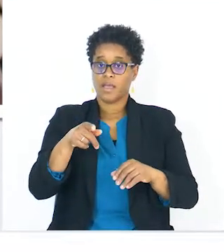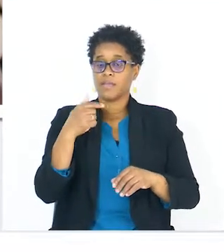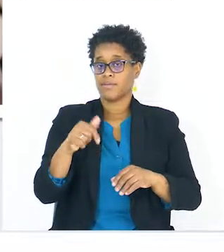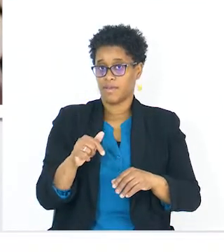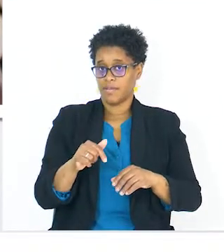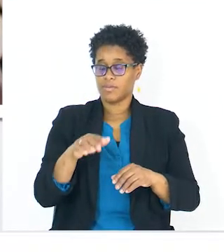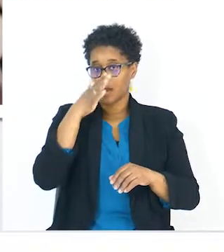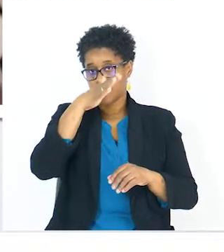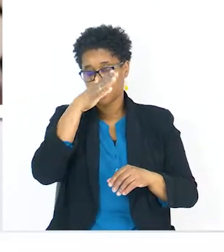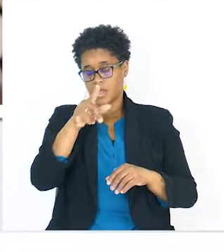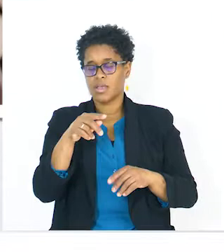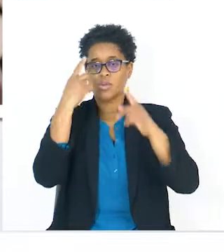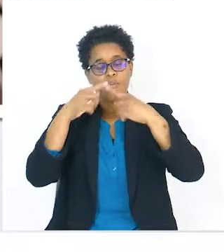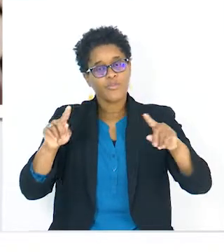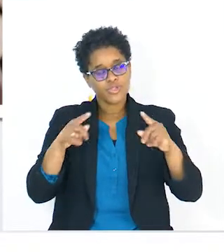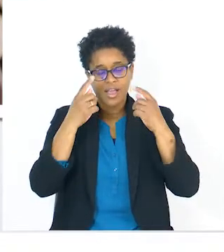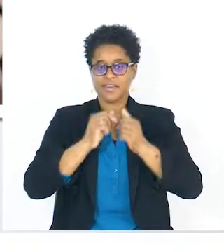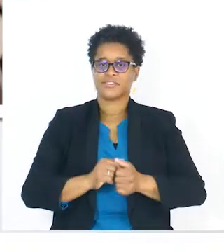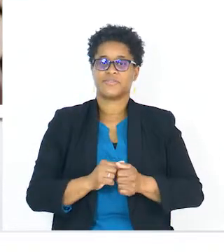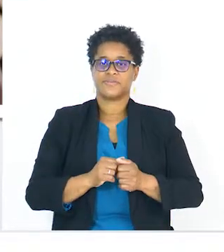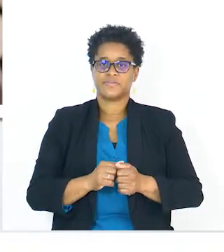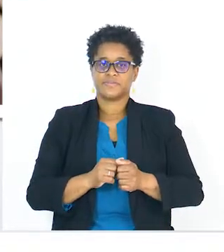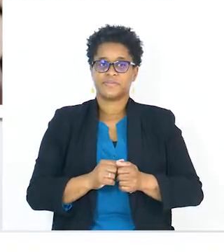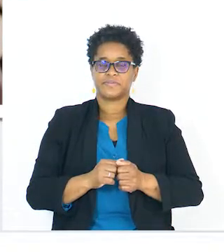Aqui temos atividades musicais.